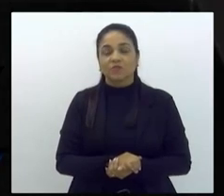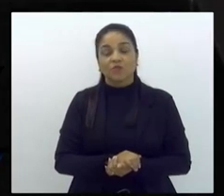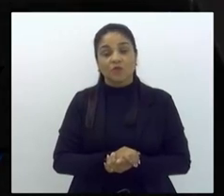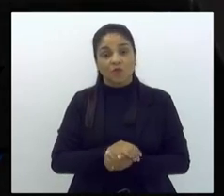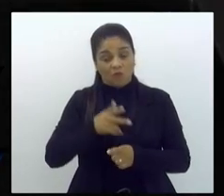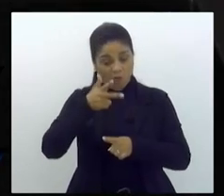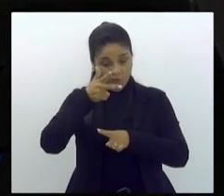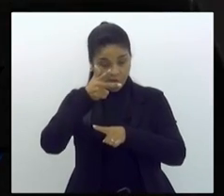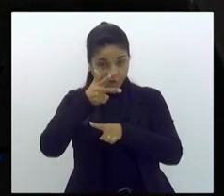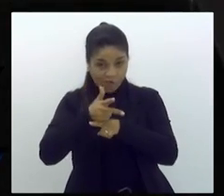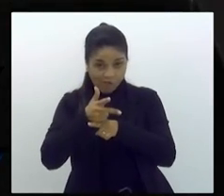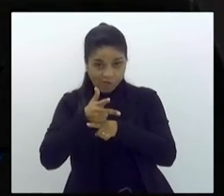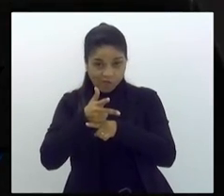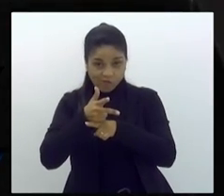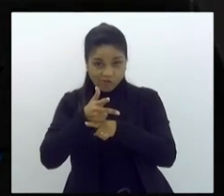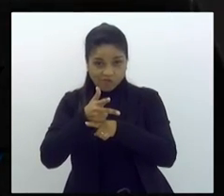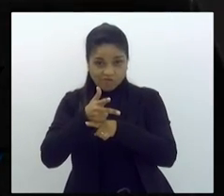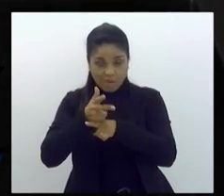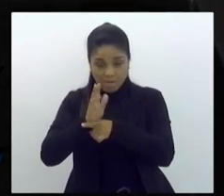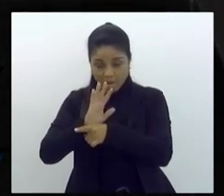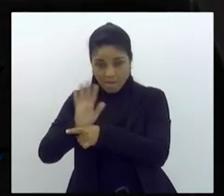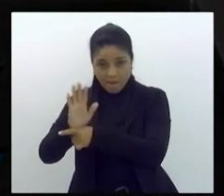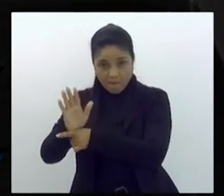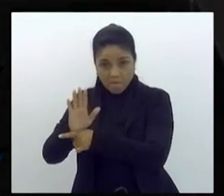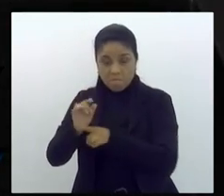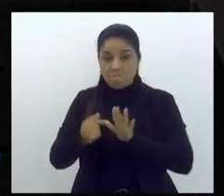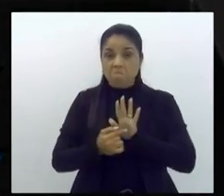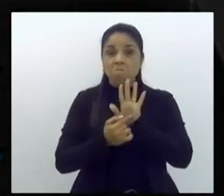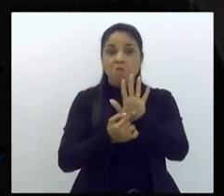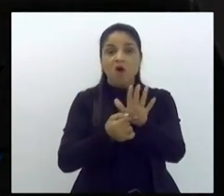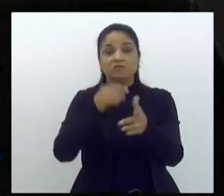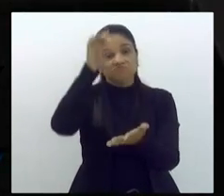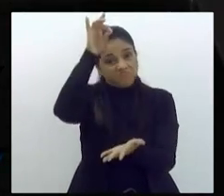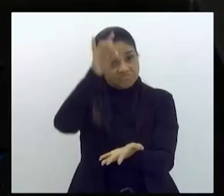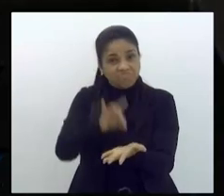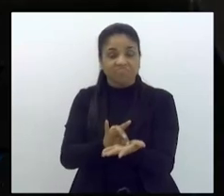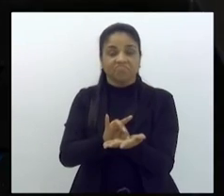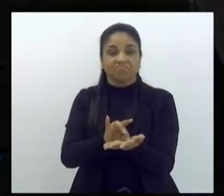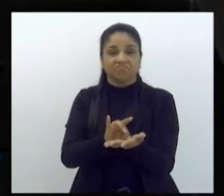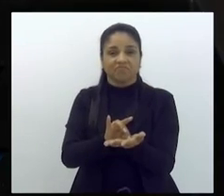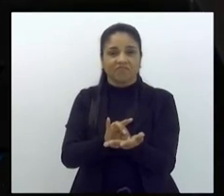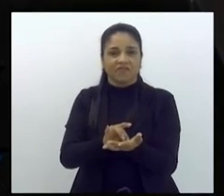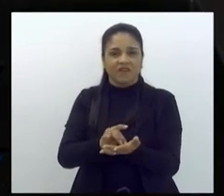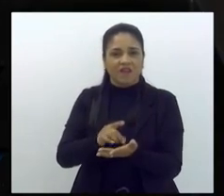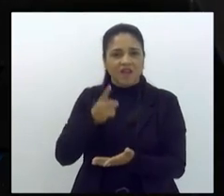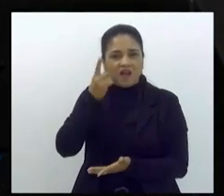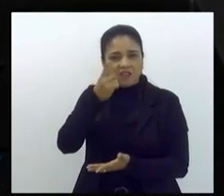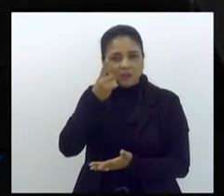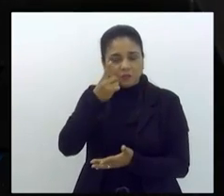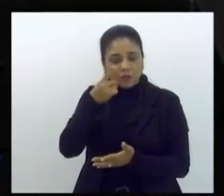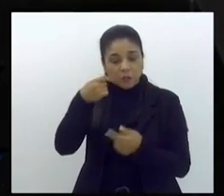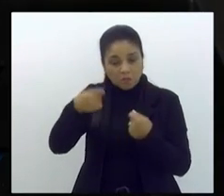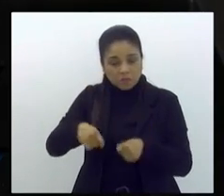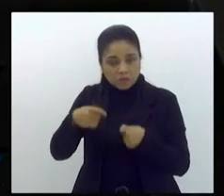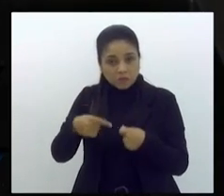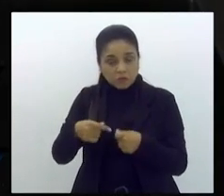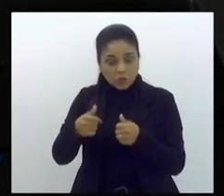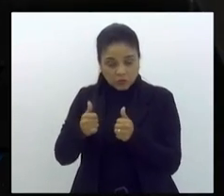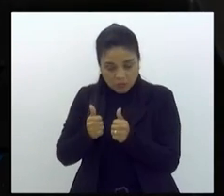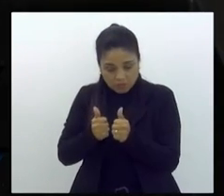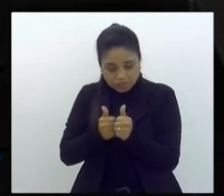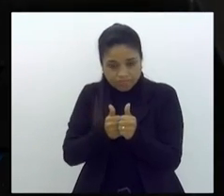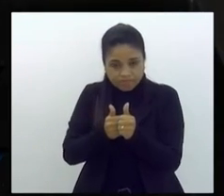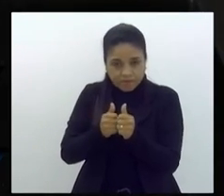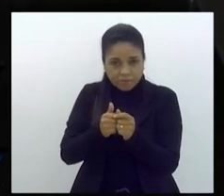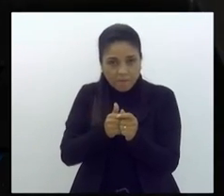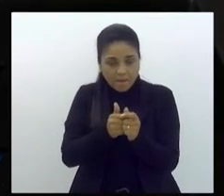revela a realidade a deputada teve que ser escoltadas sair de um local onde estava